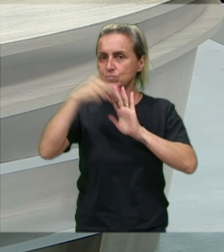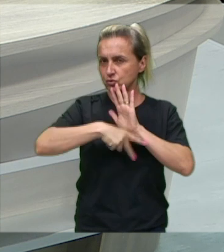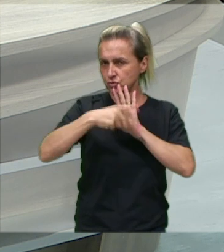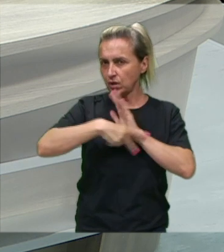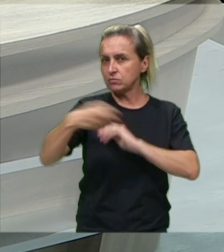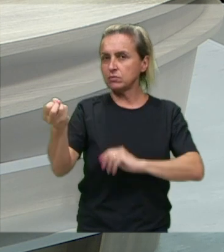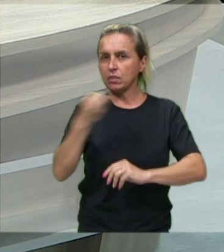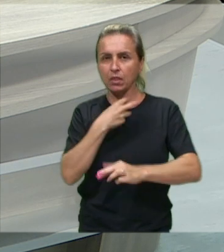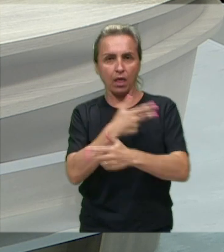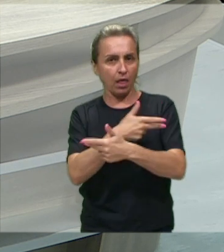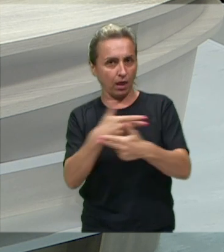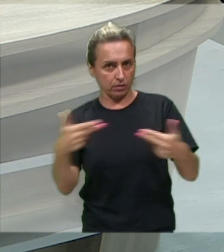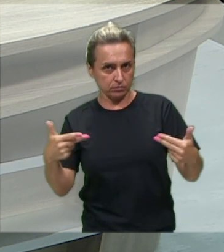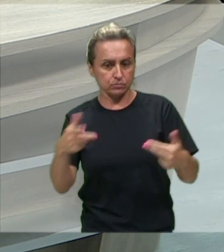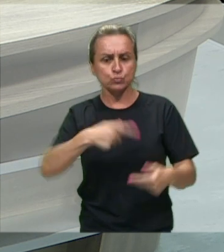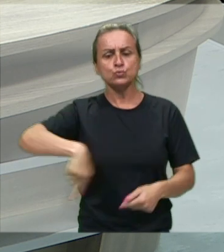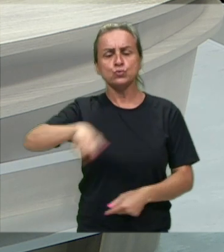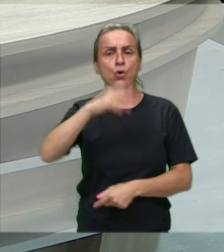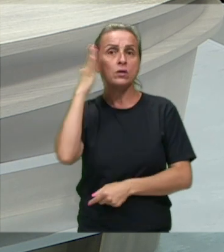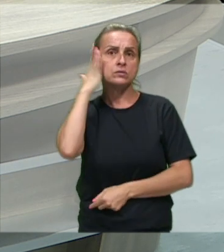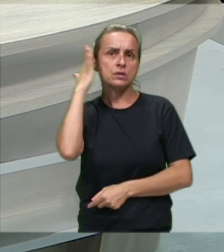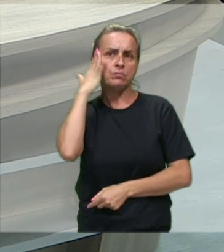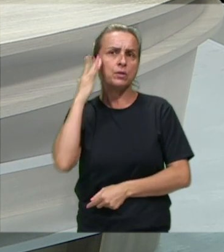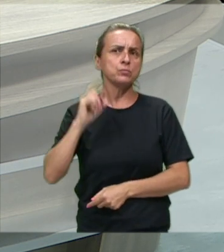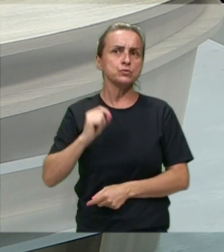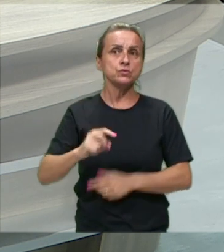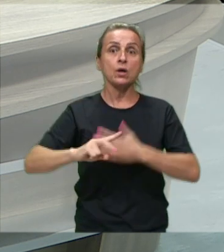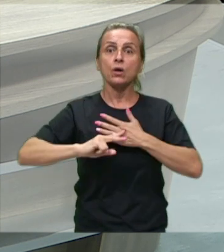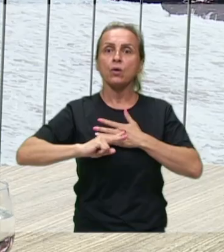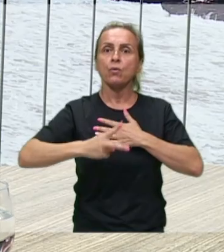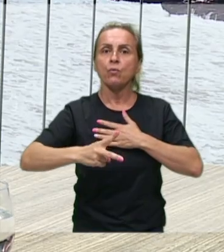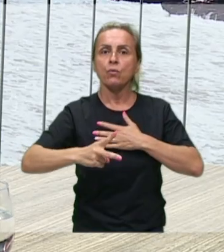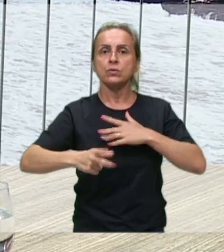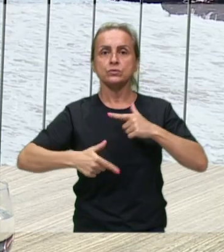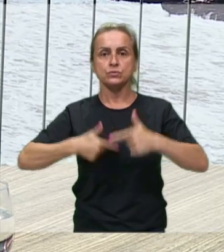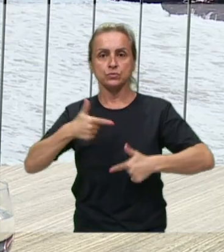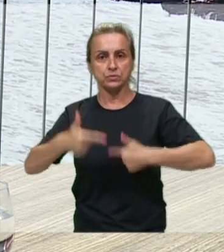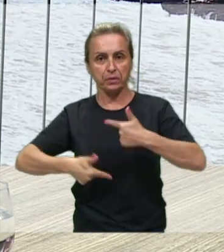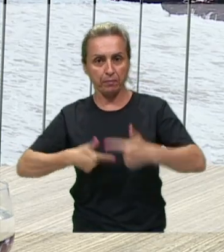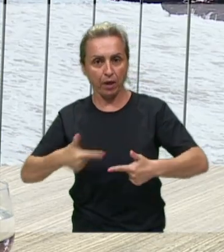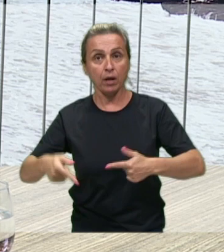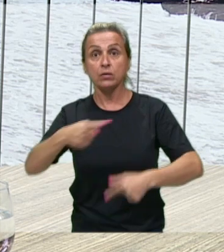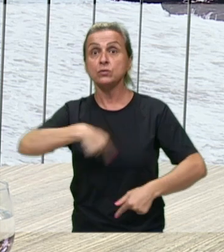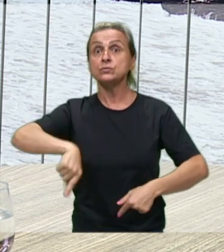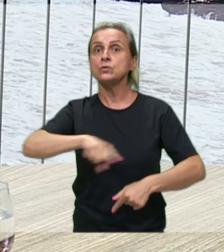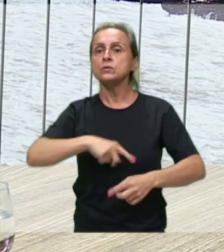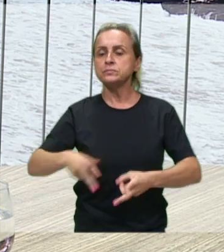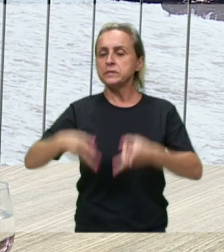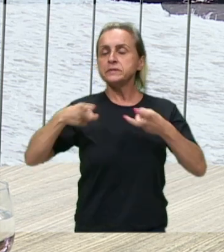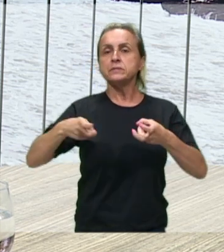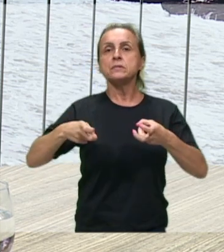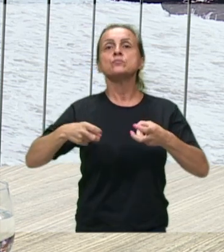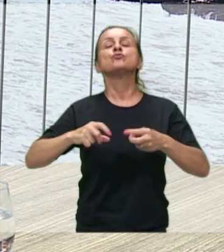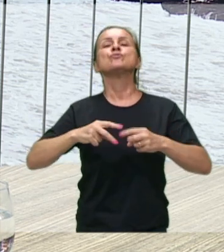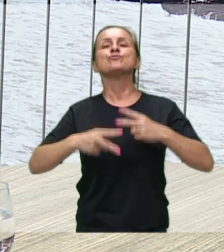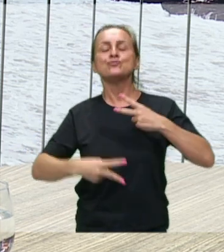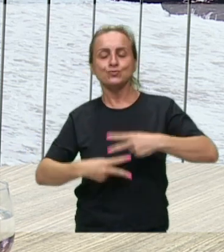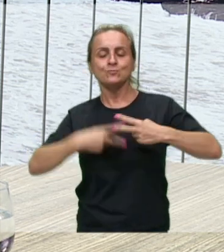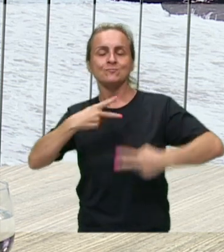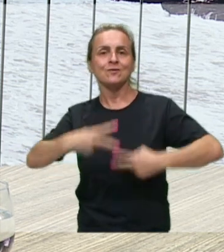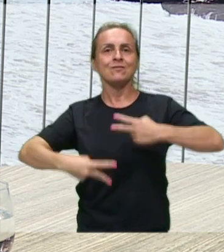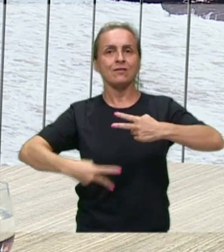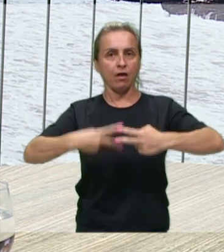somos sabedores que a consequência do trabalho, a gente vê muito na parte sustentável. As mudanças existem, legislações